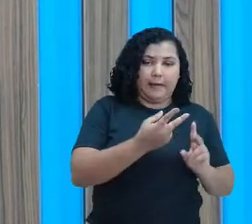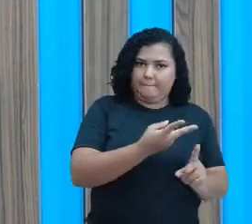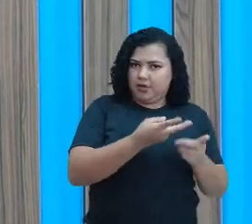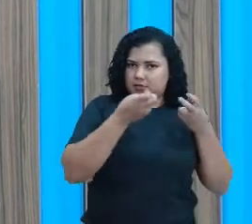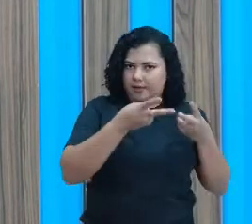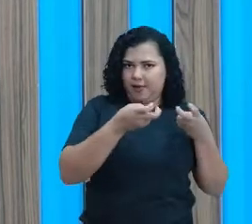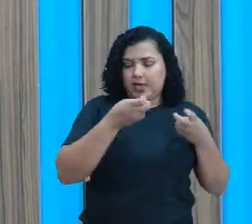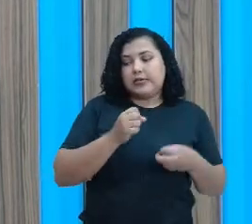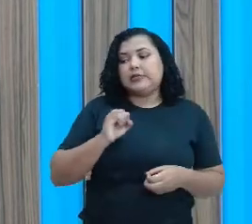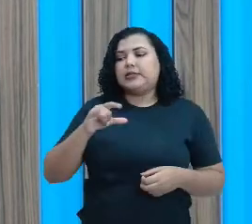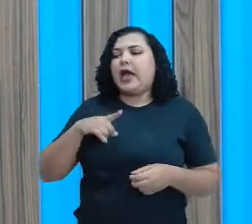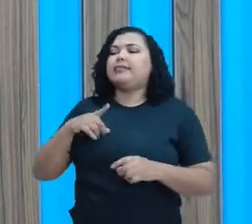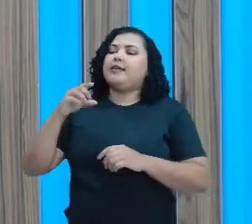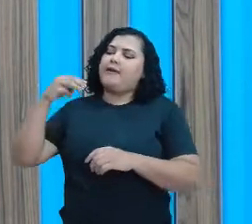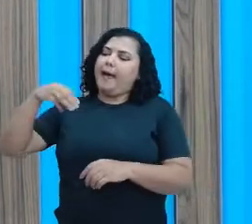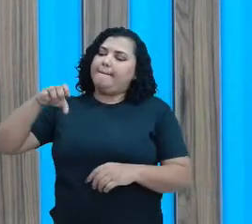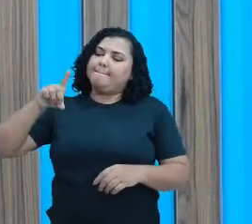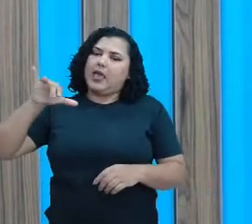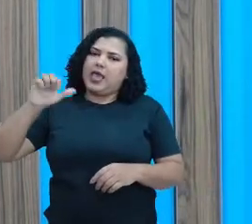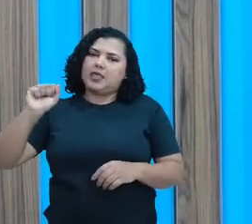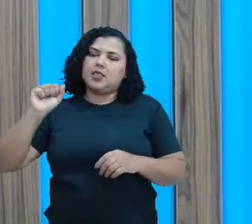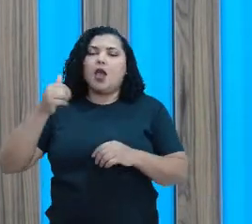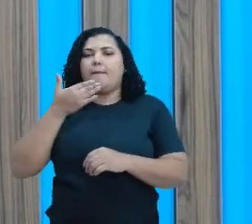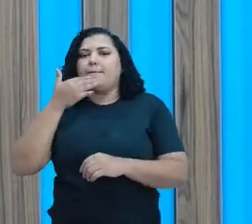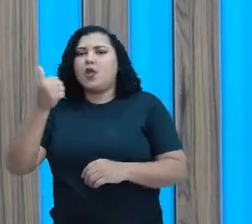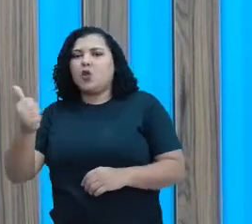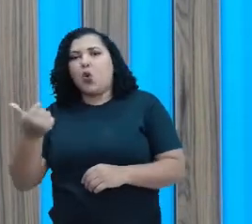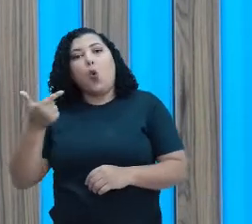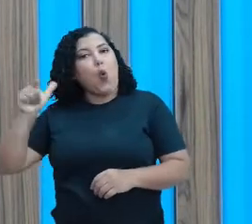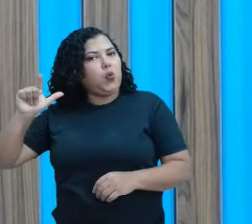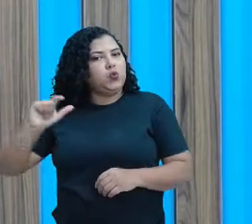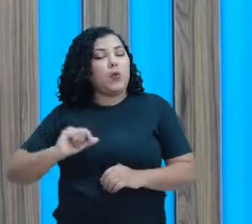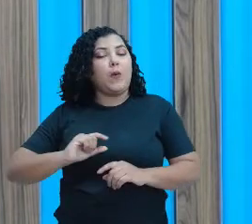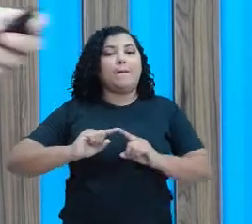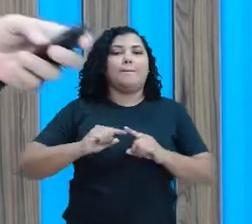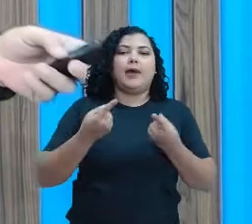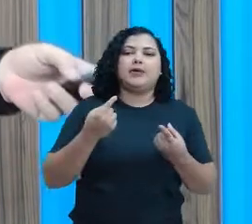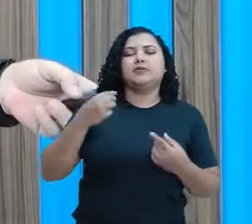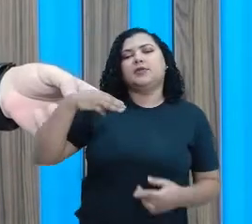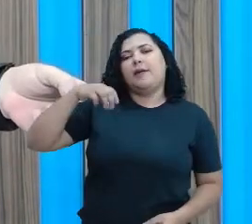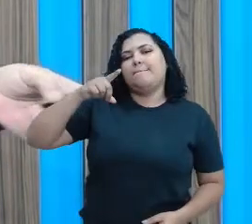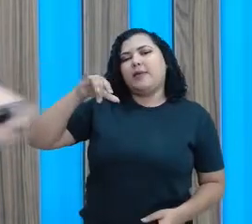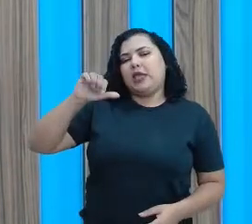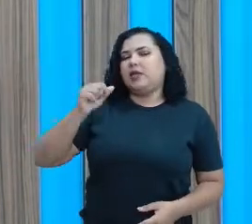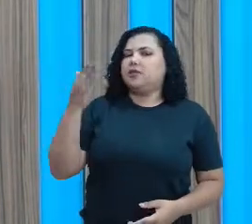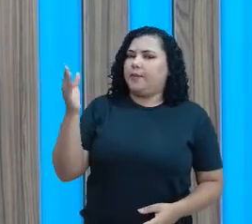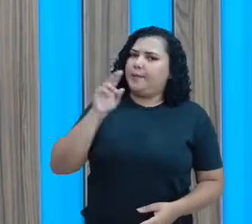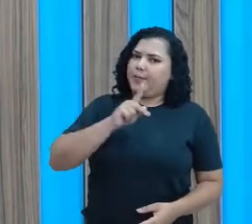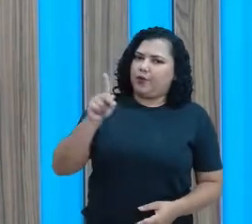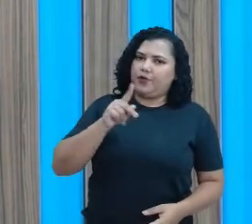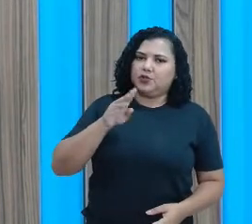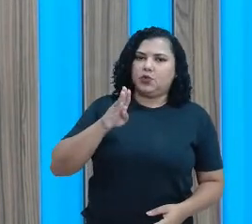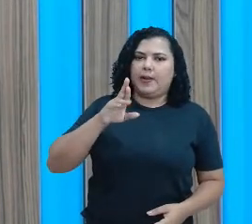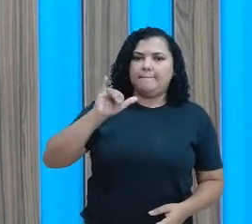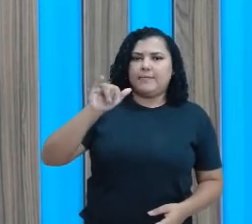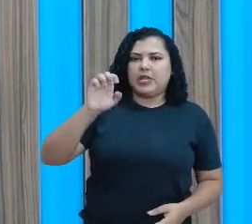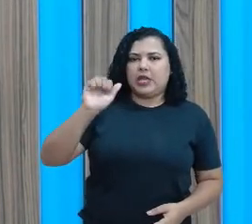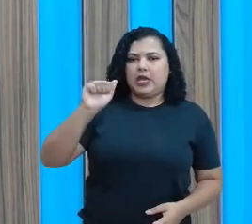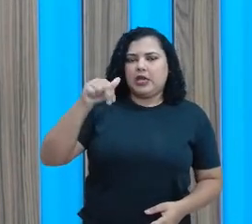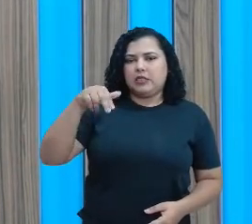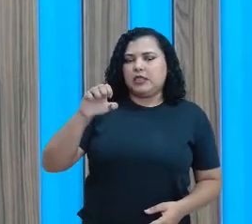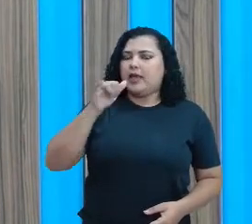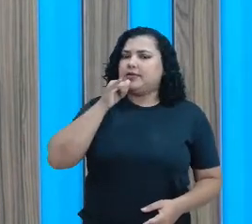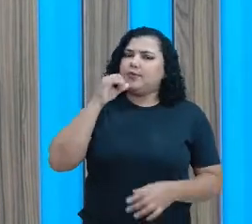exemplo, quem teve a maior média, foi outra situação. E essa questão da média, acho que o exemplo que a professora Briane trouxe, resume bem, né? O